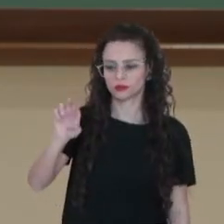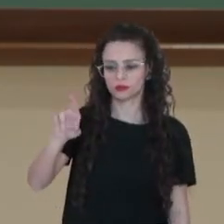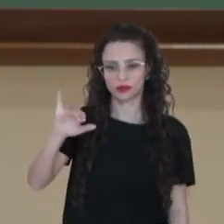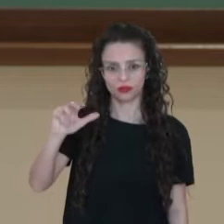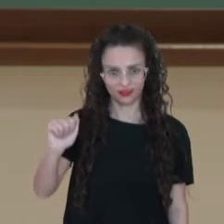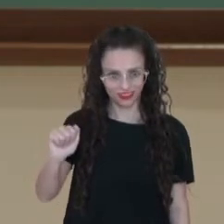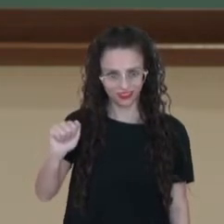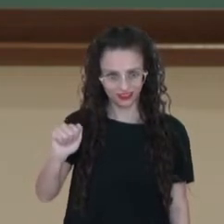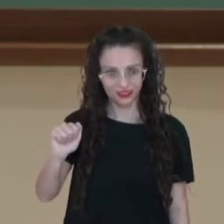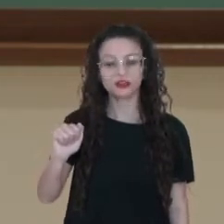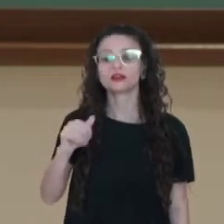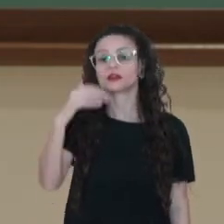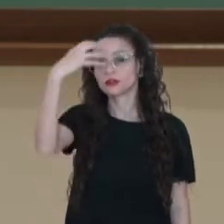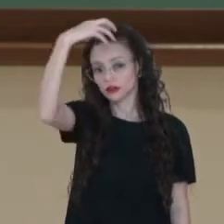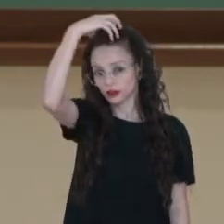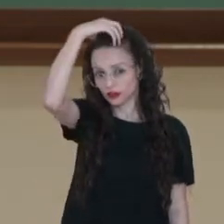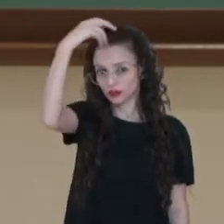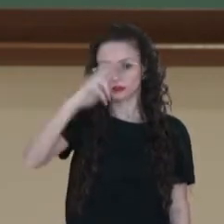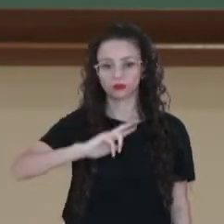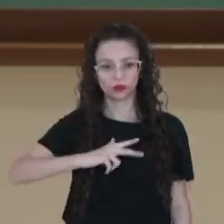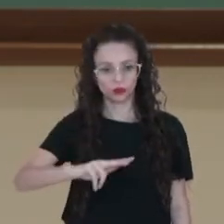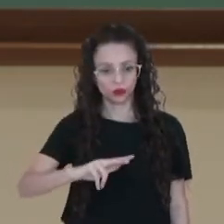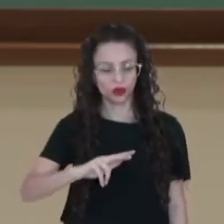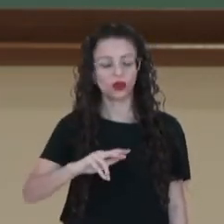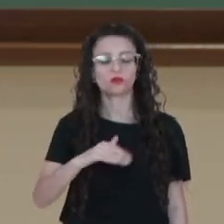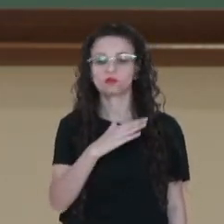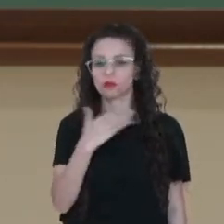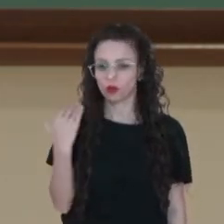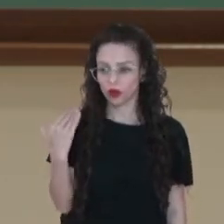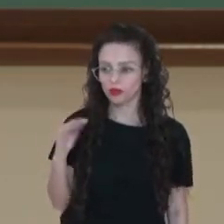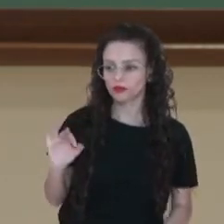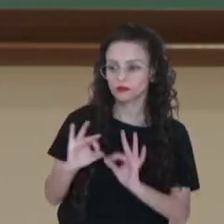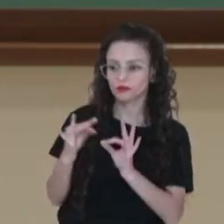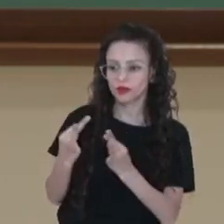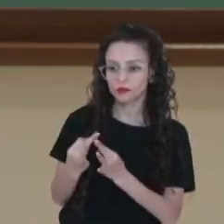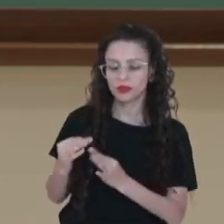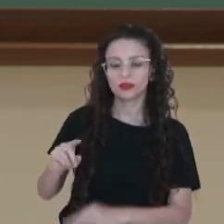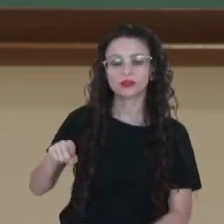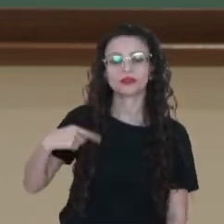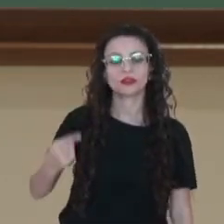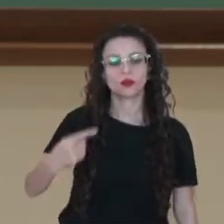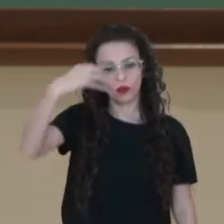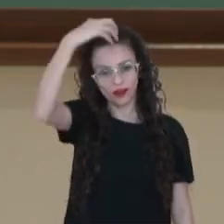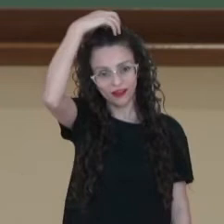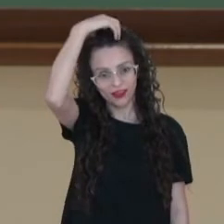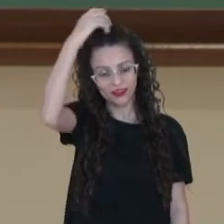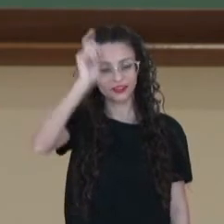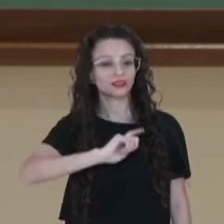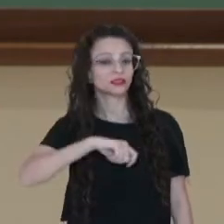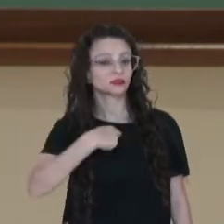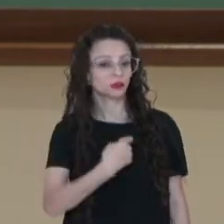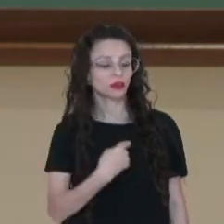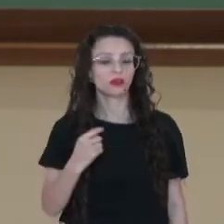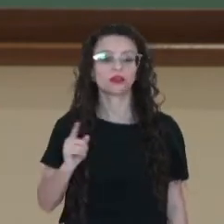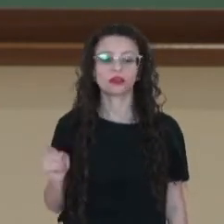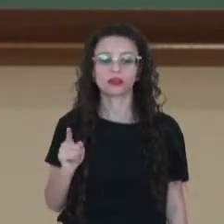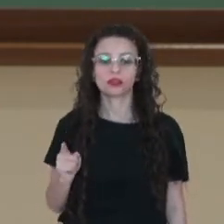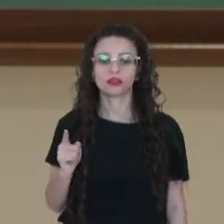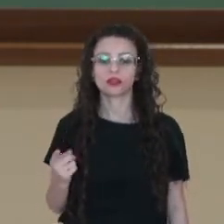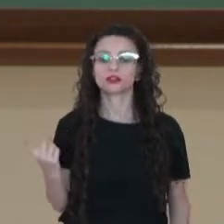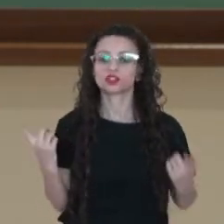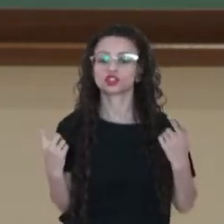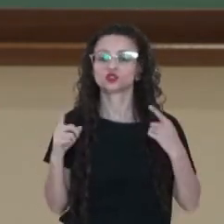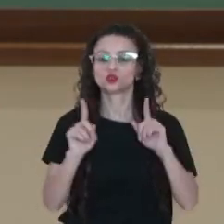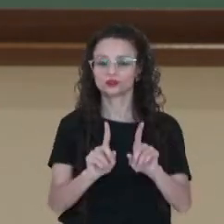em 1580, o parente mais próximo era o rei Filipe da Espanha, ele junta as duas coroas